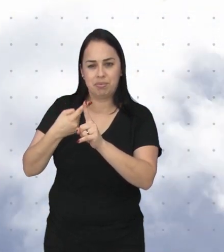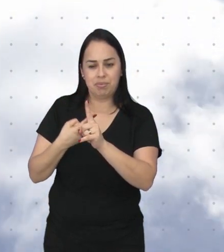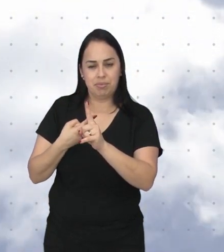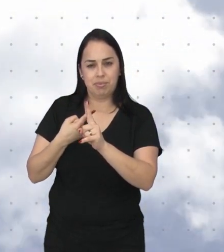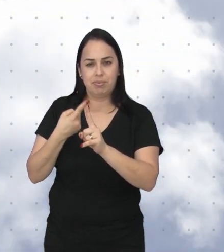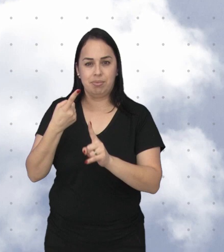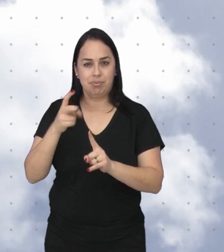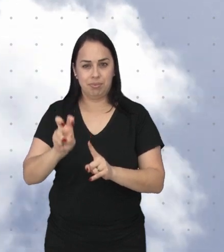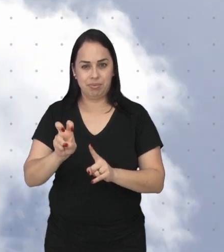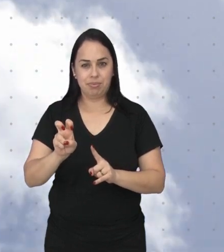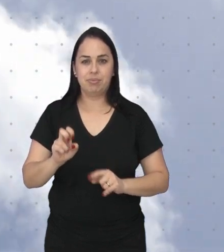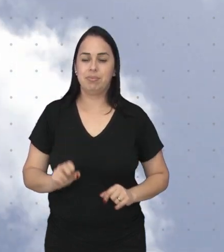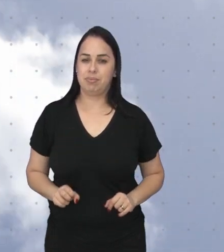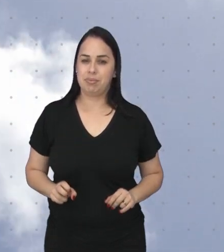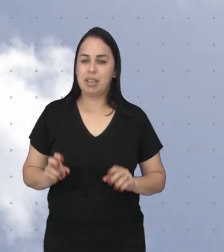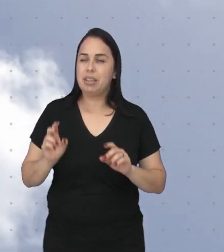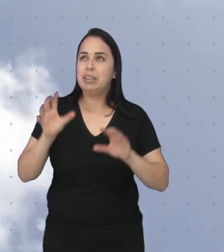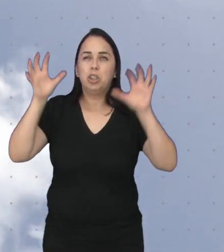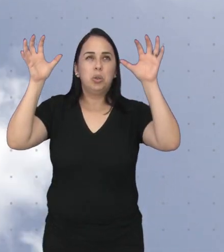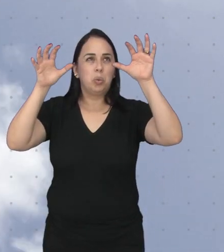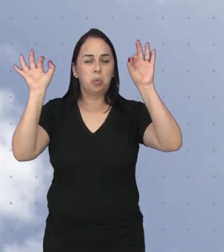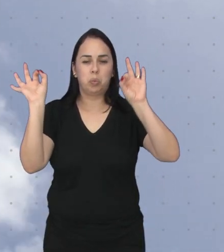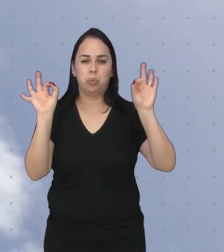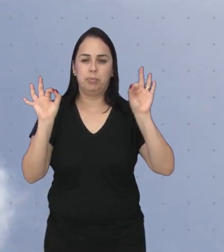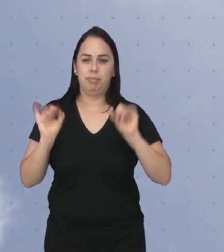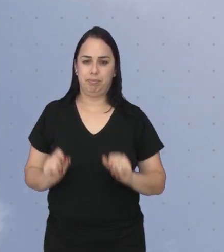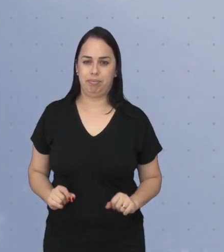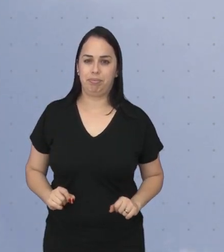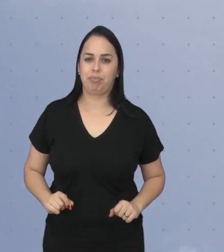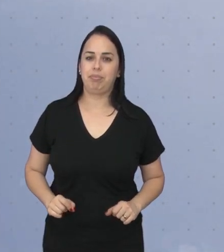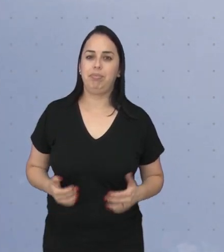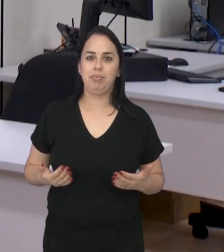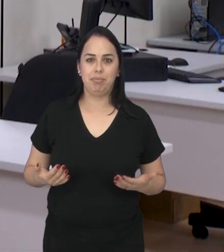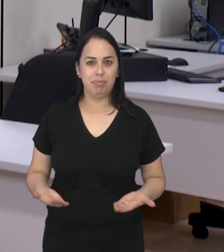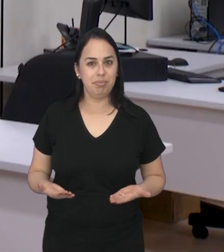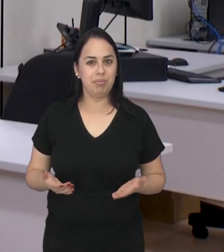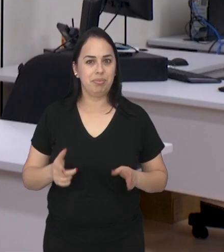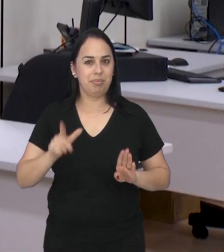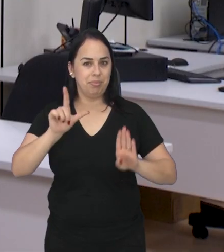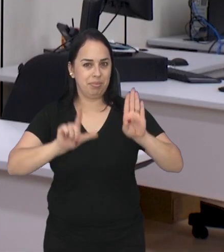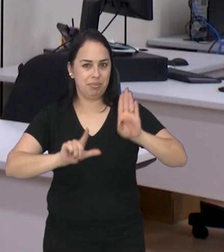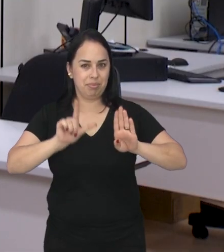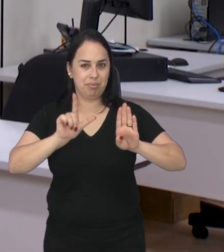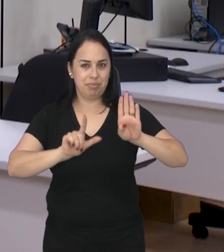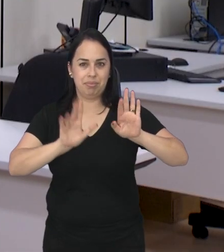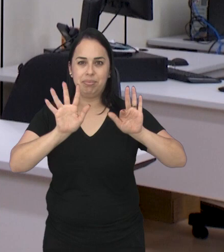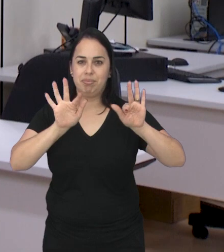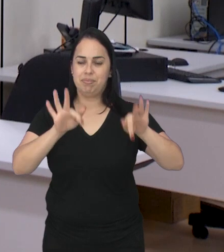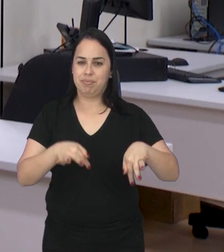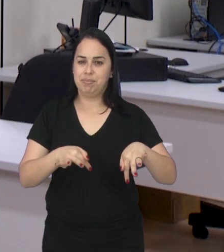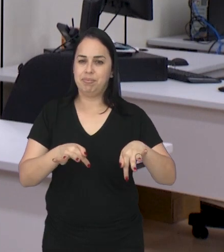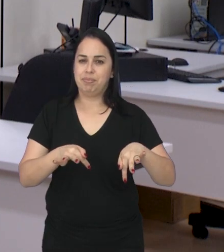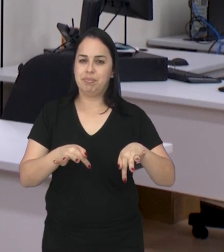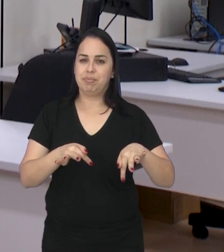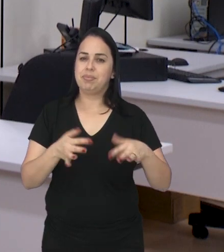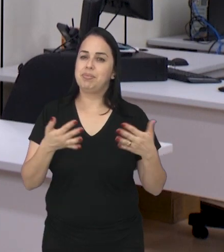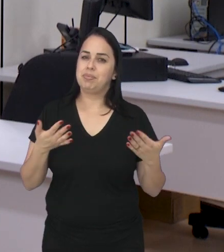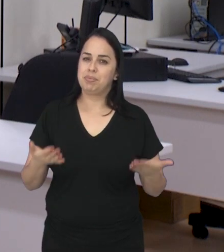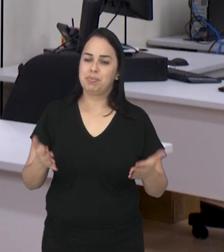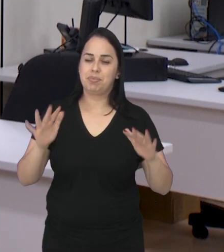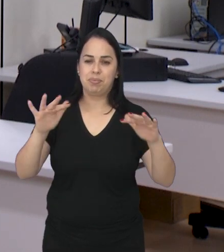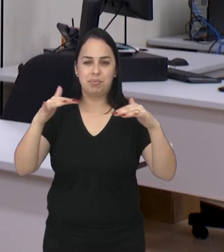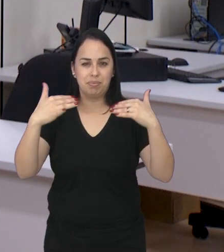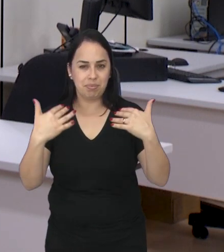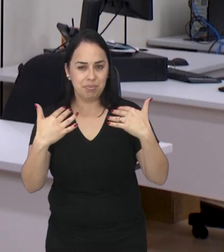é de 28 graus e a mínima de 15 sem possibilidade de chuva e assim a gente termina o boletim legislativo de hoje valeu